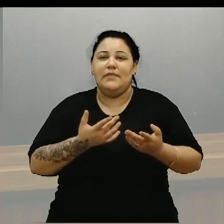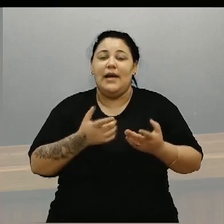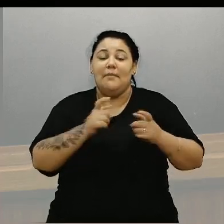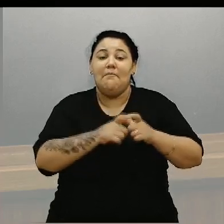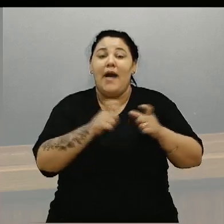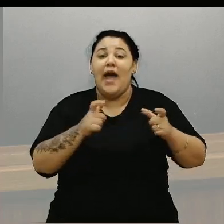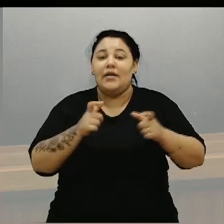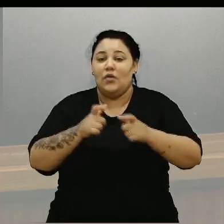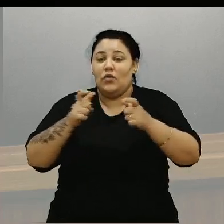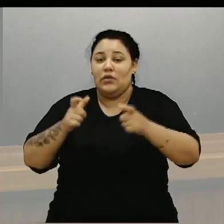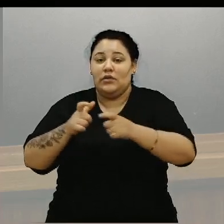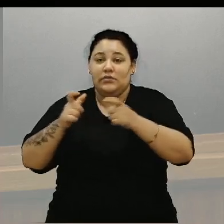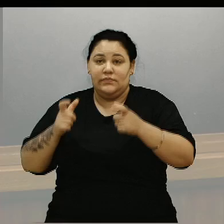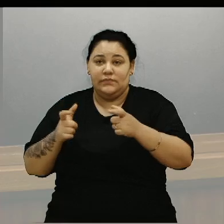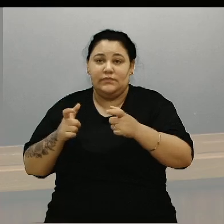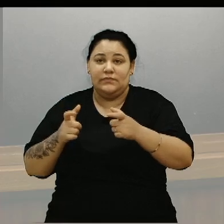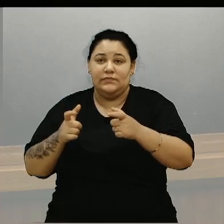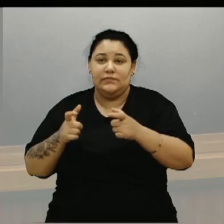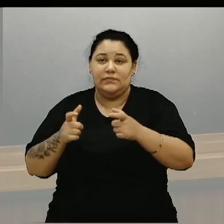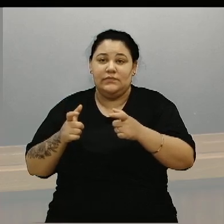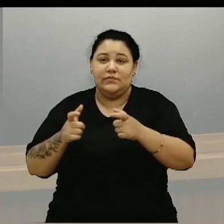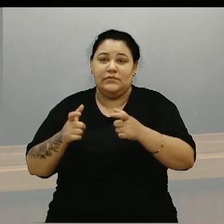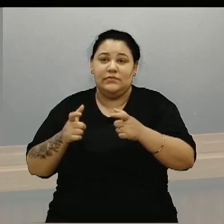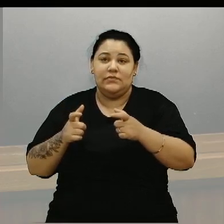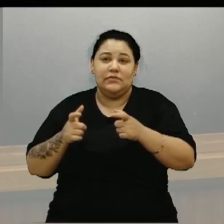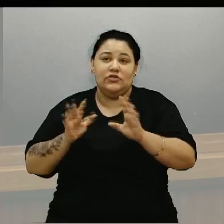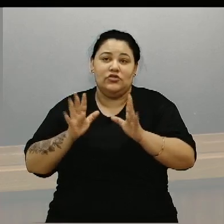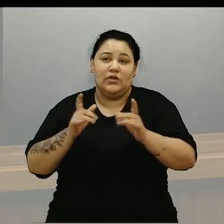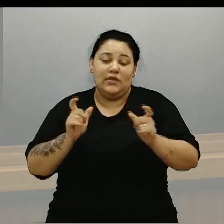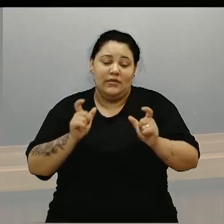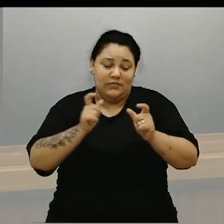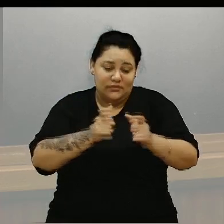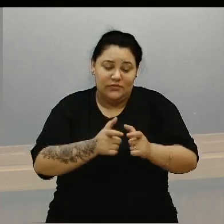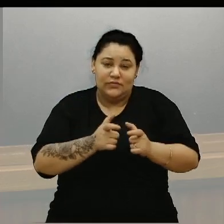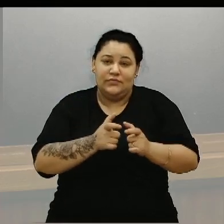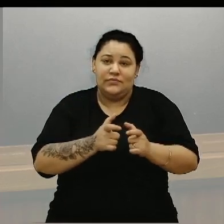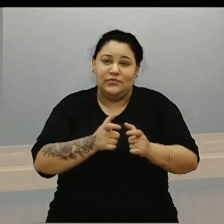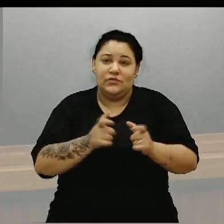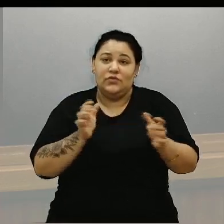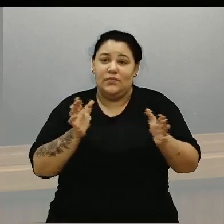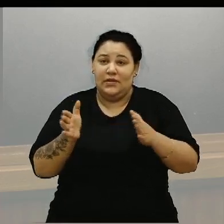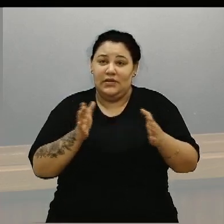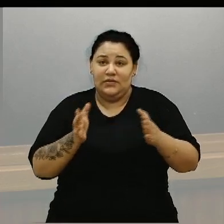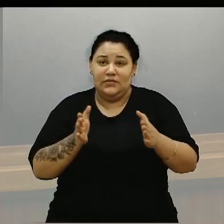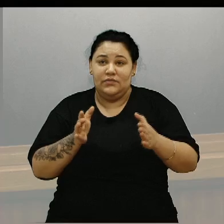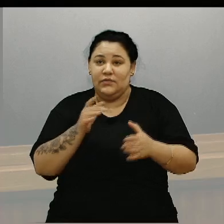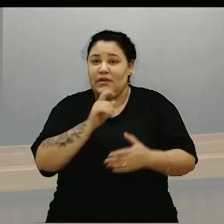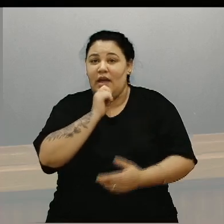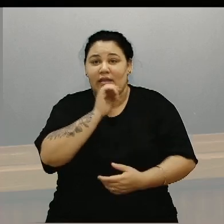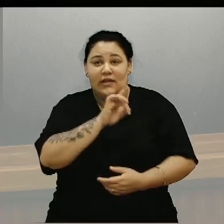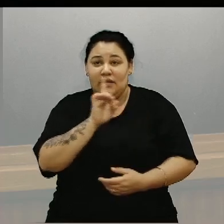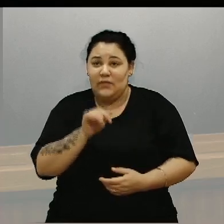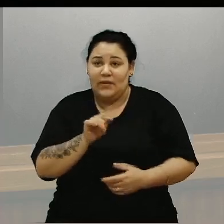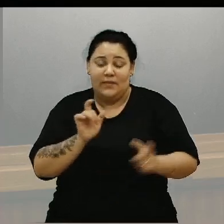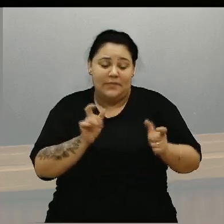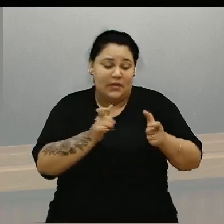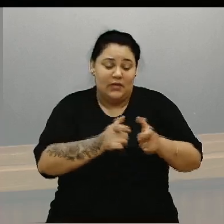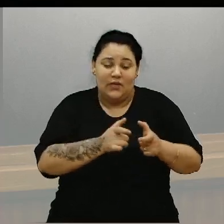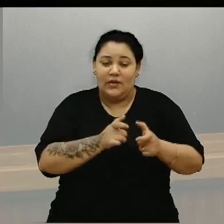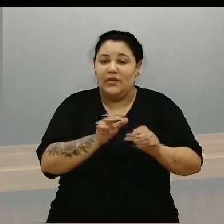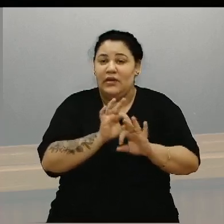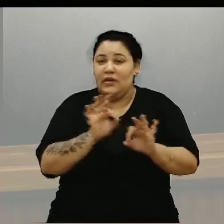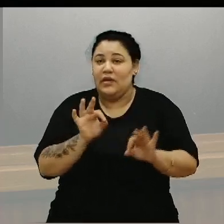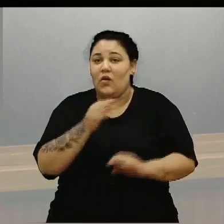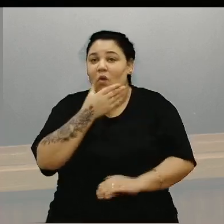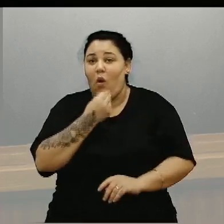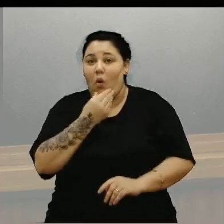maiorias que foram minorizadas no decorrer da história, porque não são minorias, né? Nem homens, nem mulheres